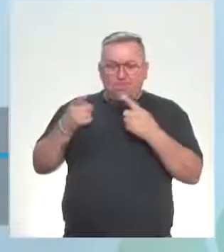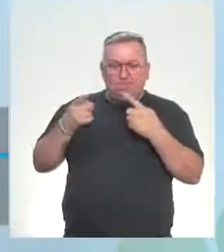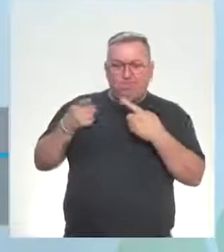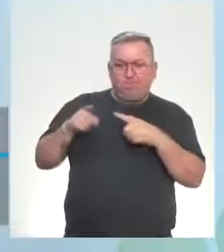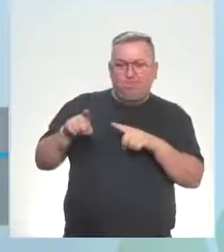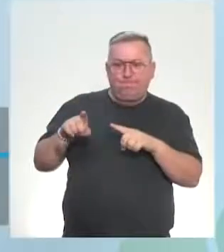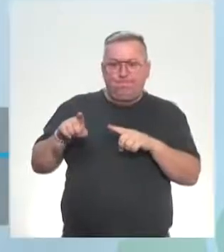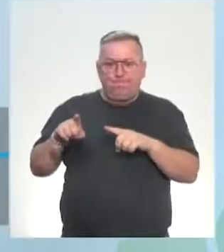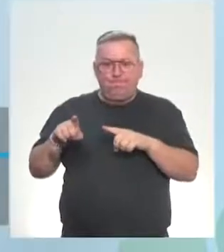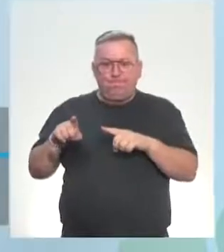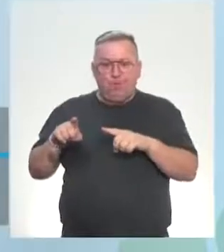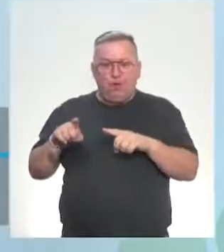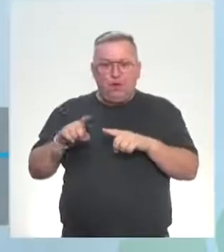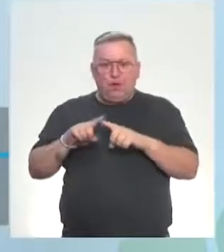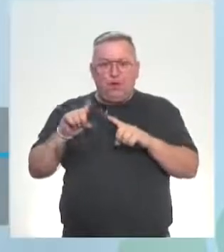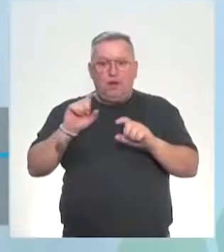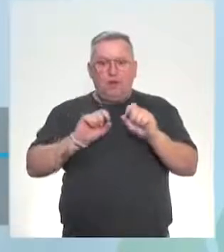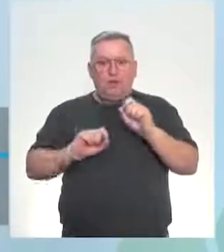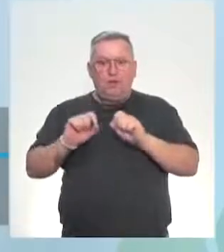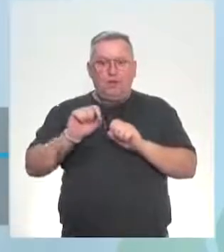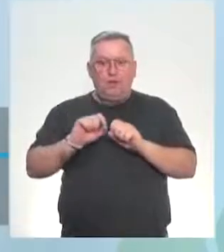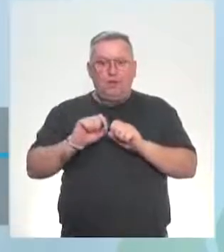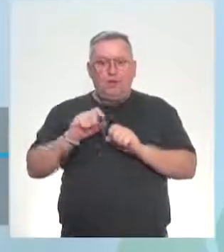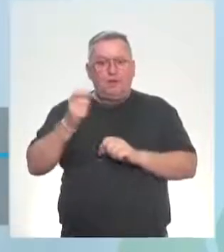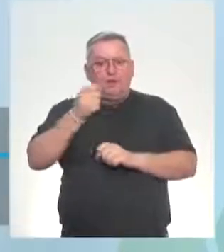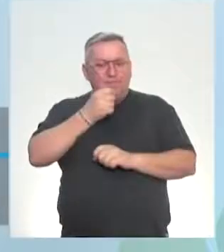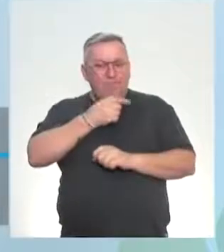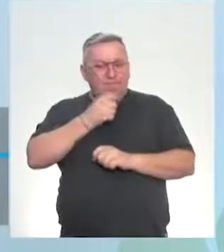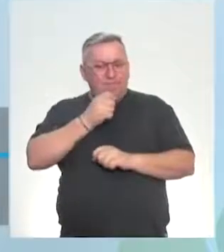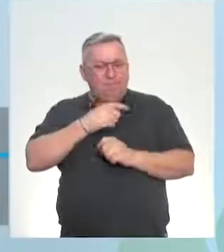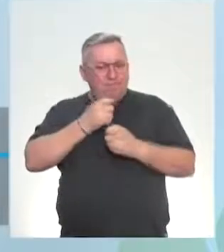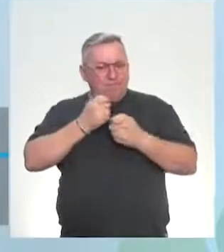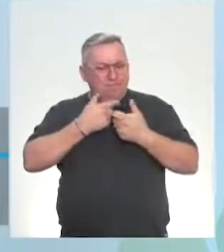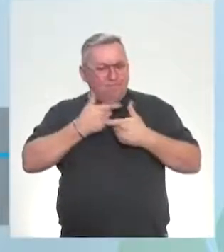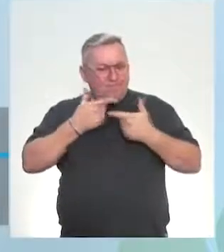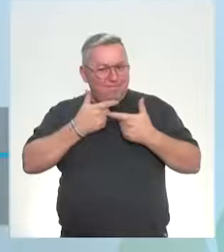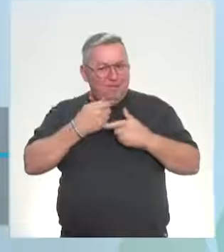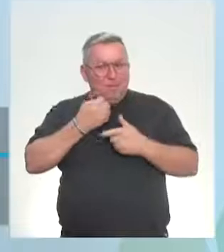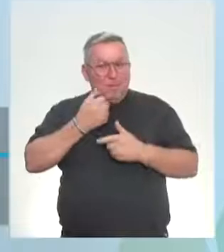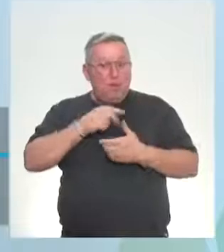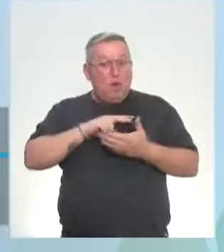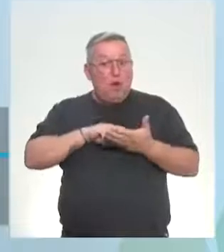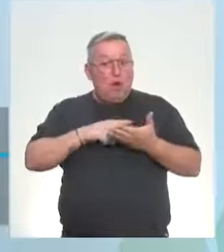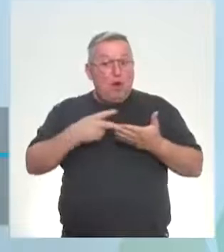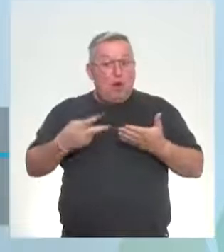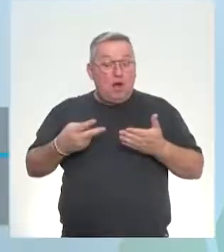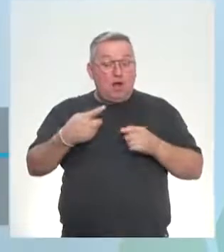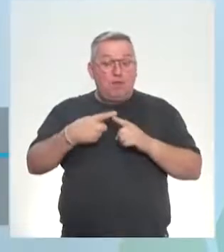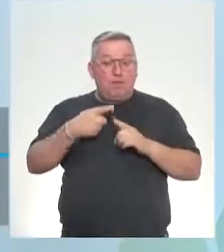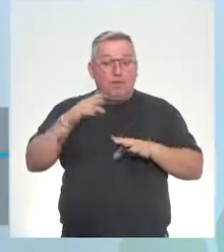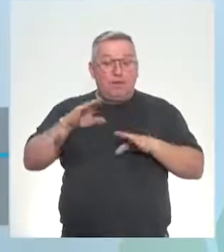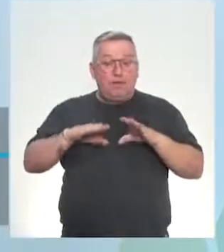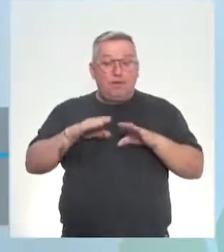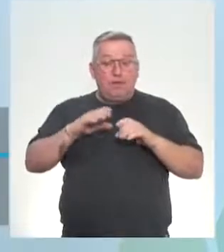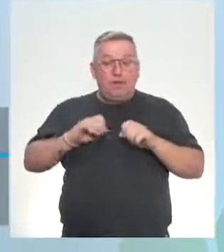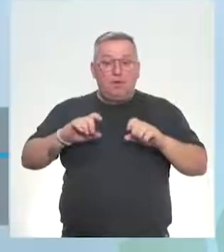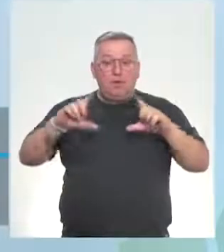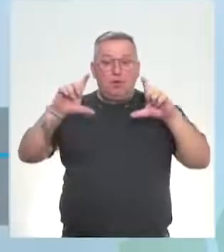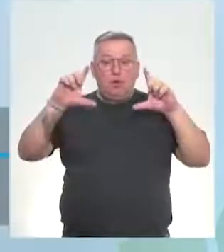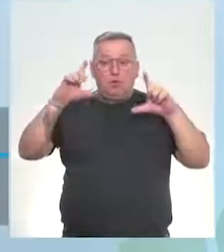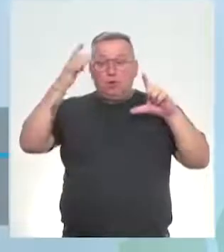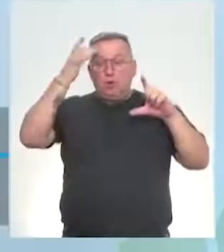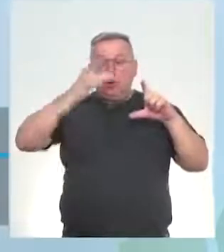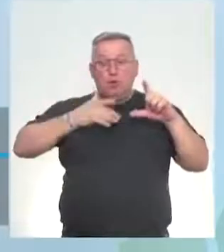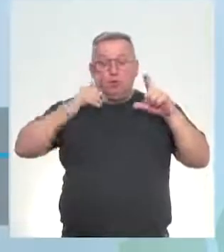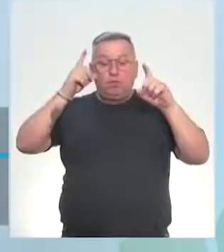assim? Claro, tá um pouco, tem a questão da ironia. E é bom interpretar essas imagens, porque a gente pensa assim, até a fisionomia ou o que